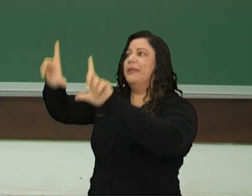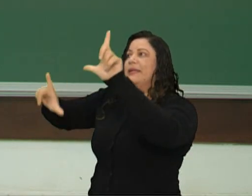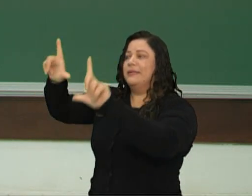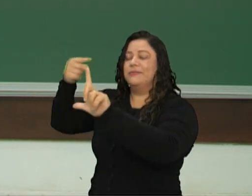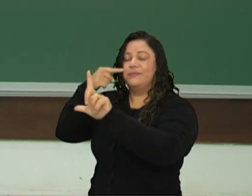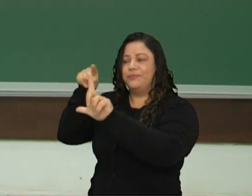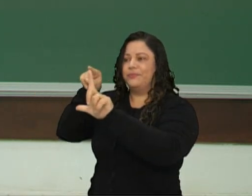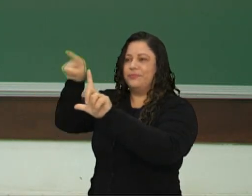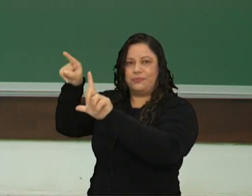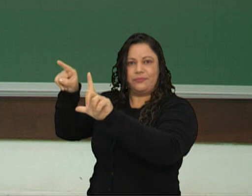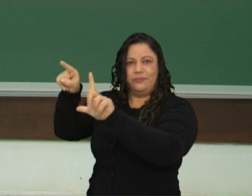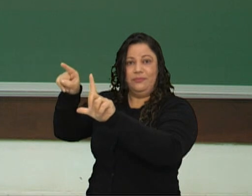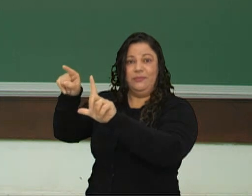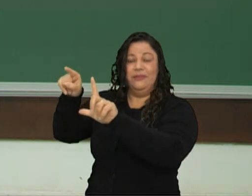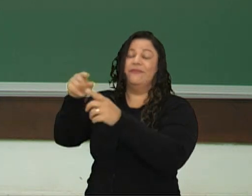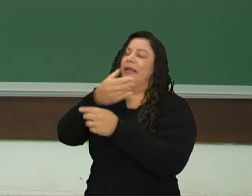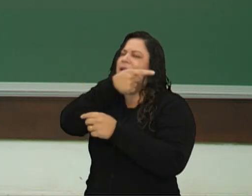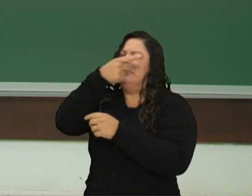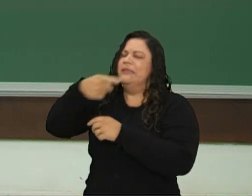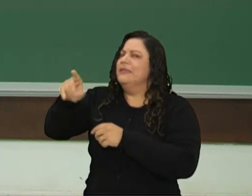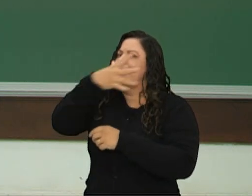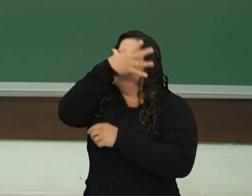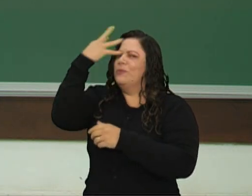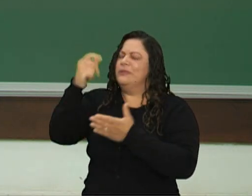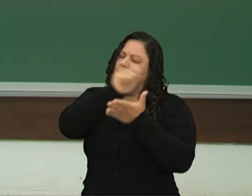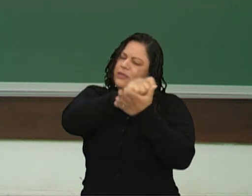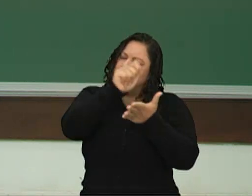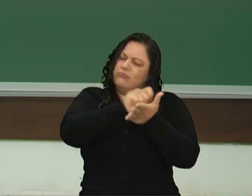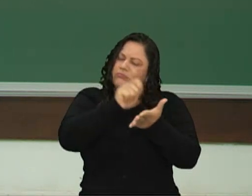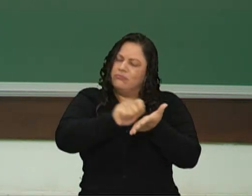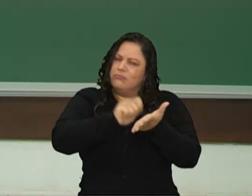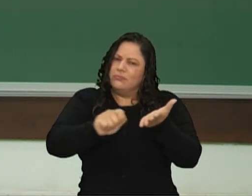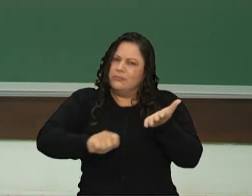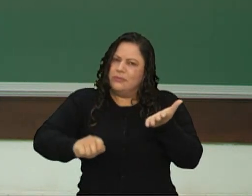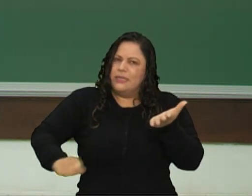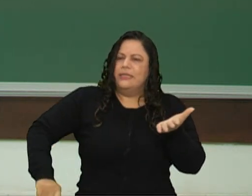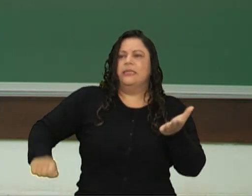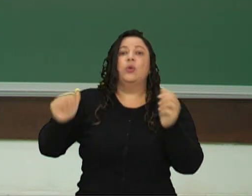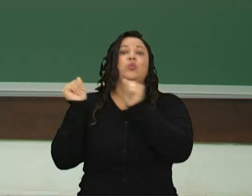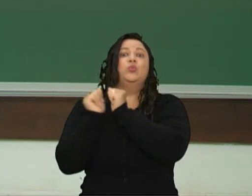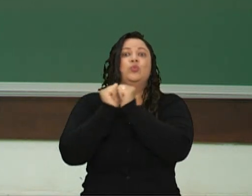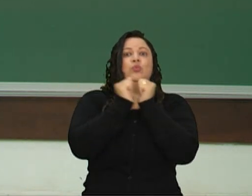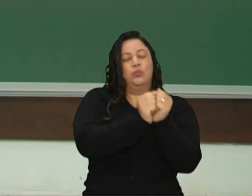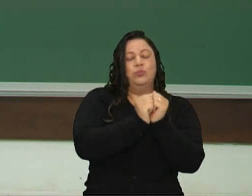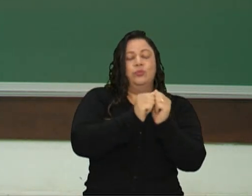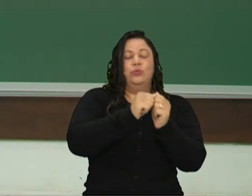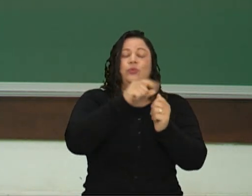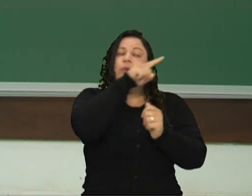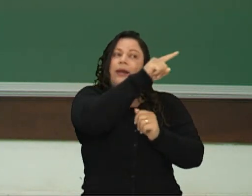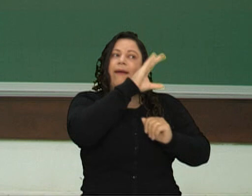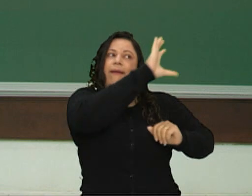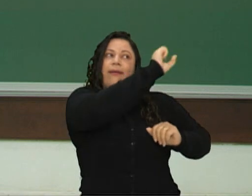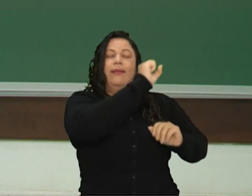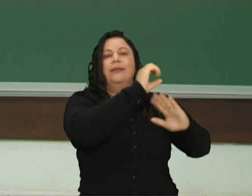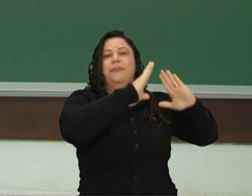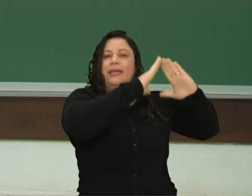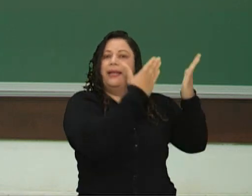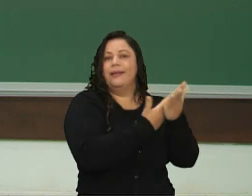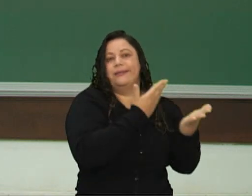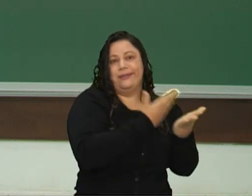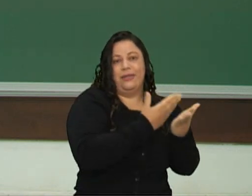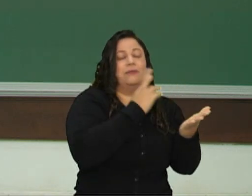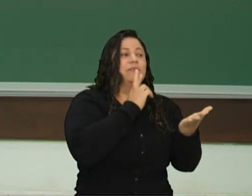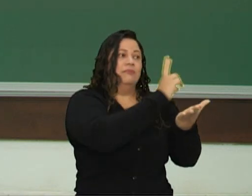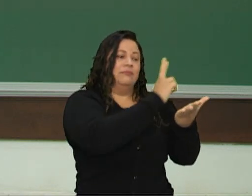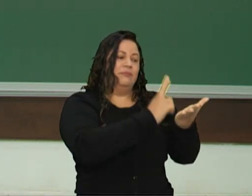não esquece de preencher tudo aquilo que é mandado para vocês, junto com a merenda escolar, as atividades, resolve as atividades para mandar